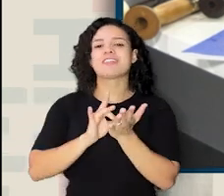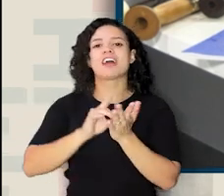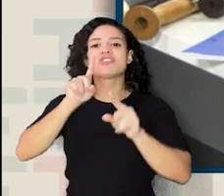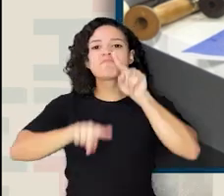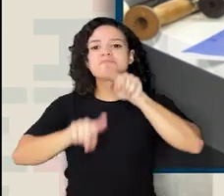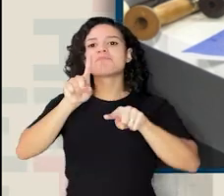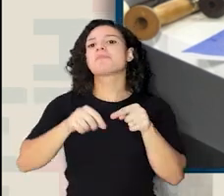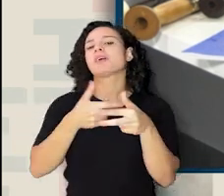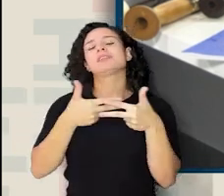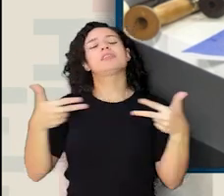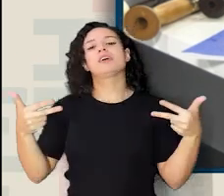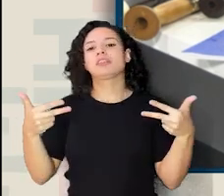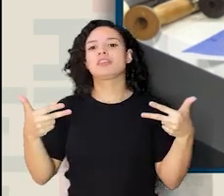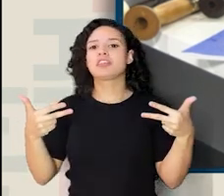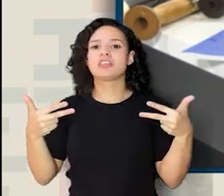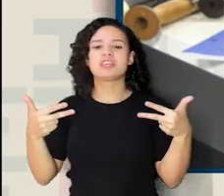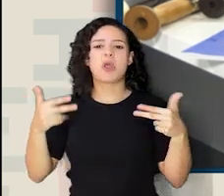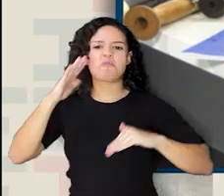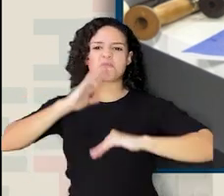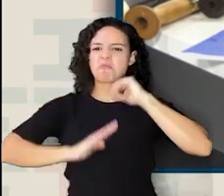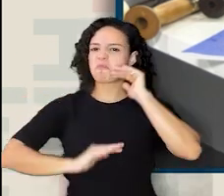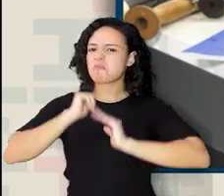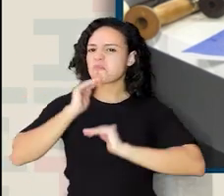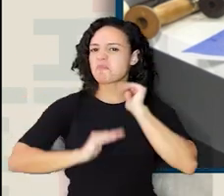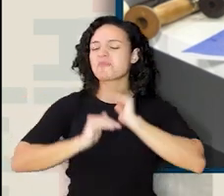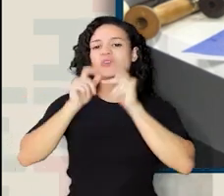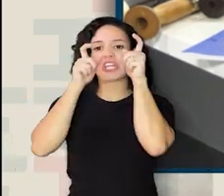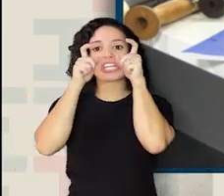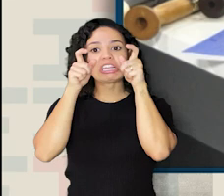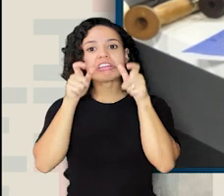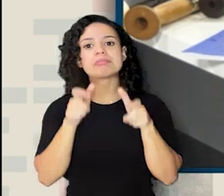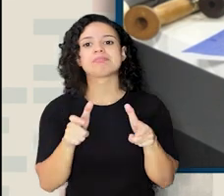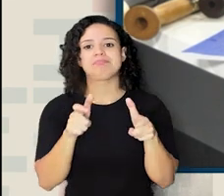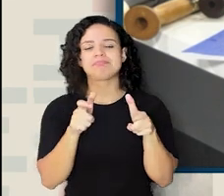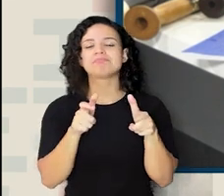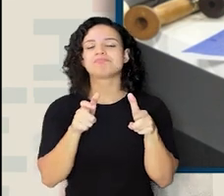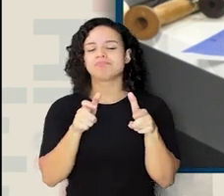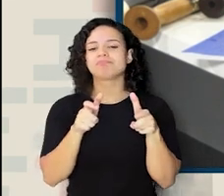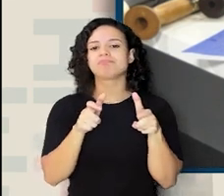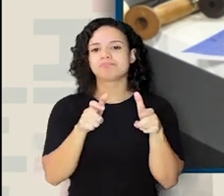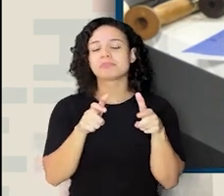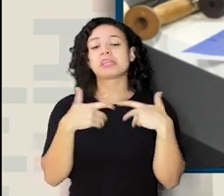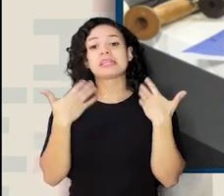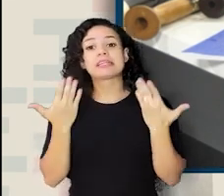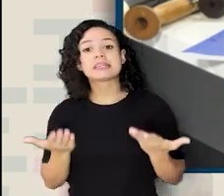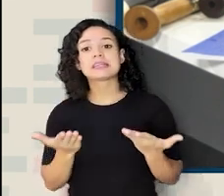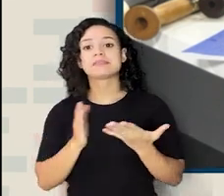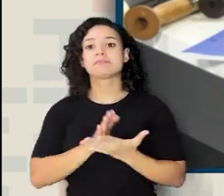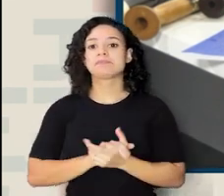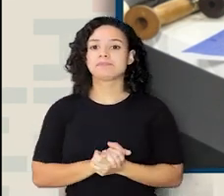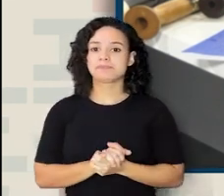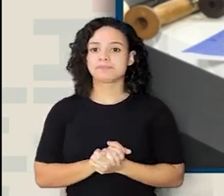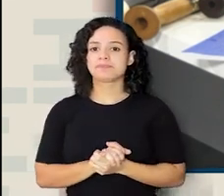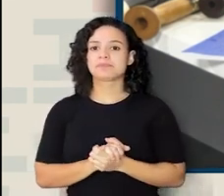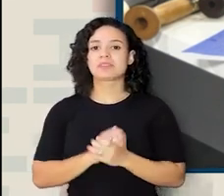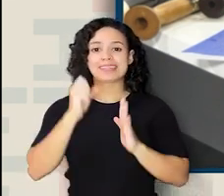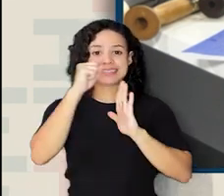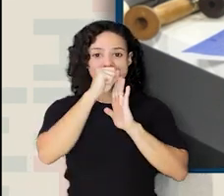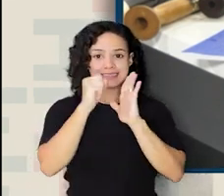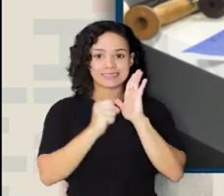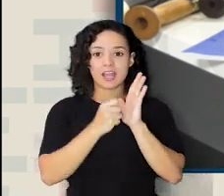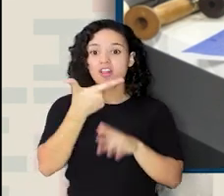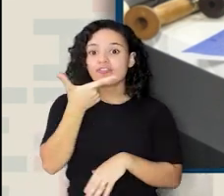onde ela virou realmente um instrumento super profissional e interessante.